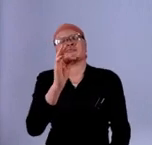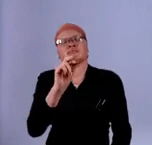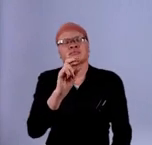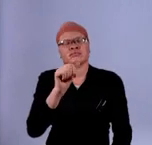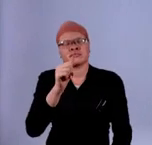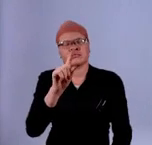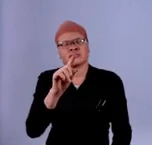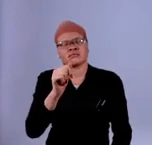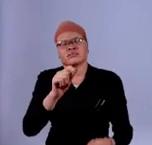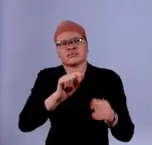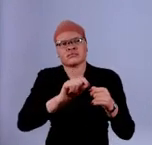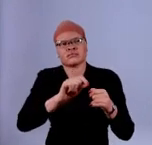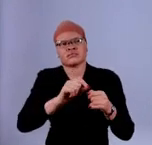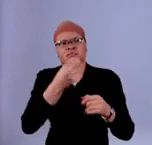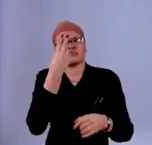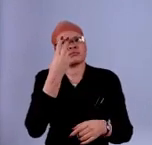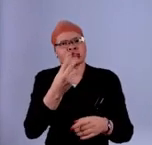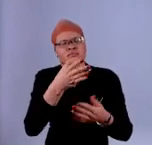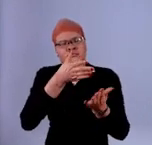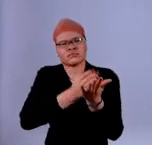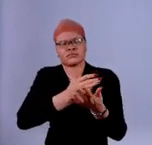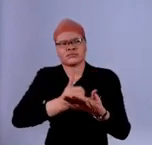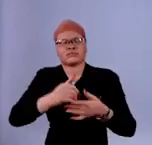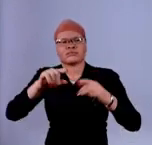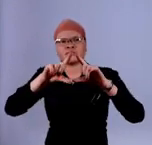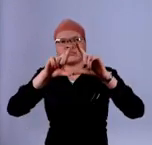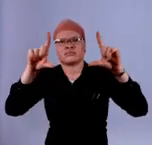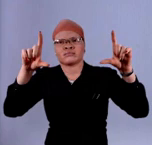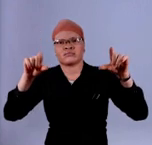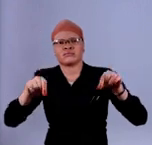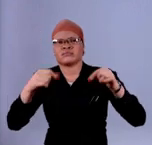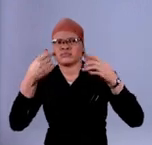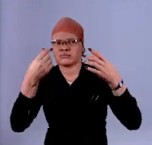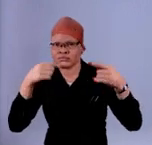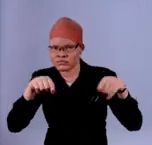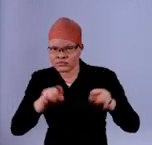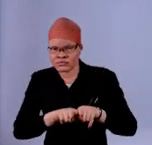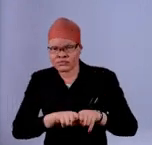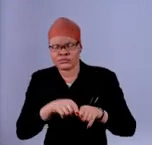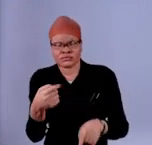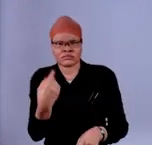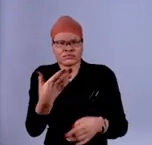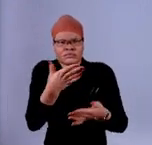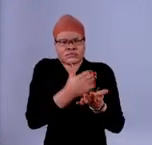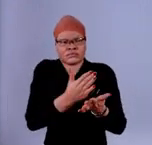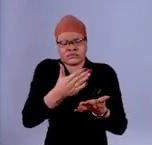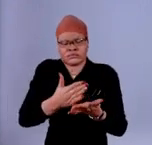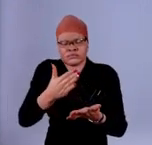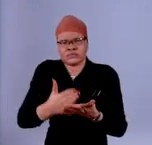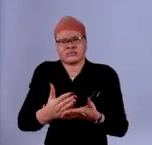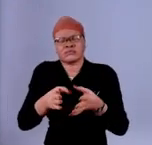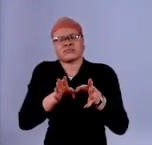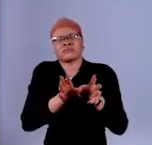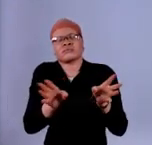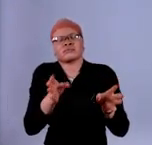Dumb fizeram dois bolos retangulares do mesmo tamanho e cada um dividir o seu bolo em sete partes